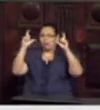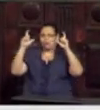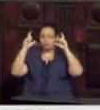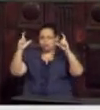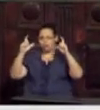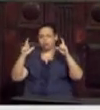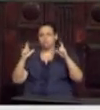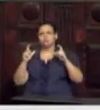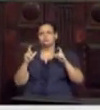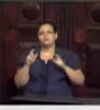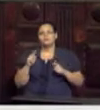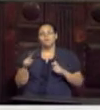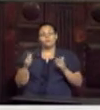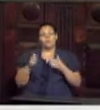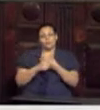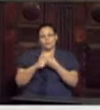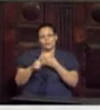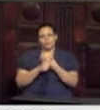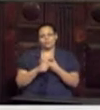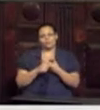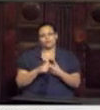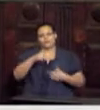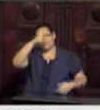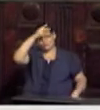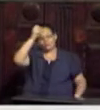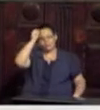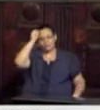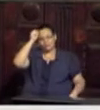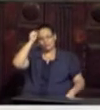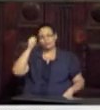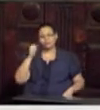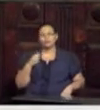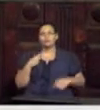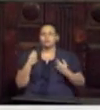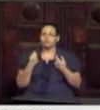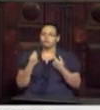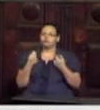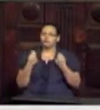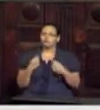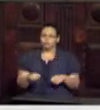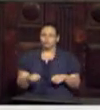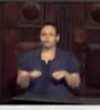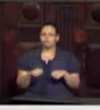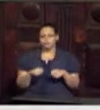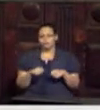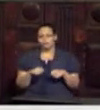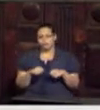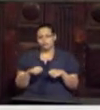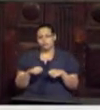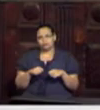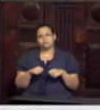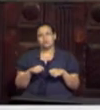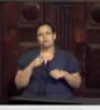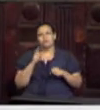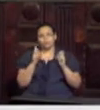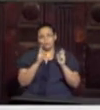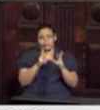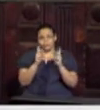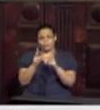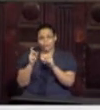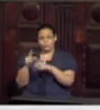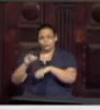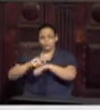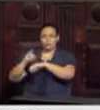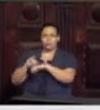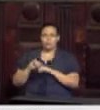aqui ao papel do município, na medida em que é possível constatar a venda de